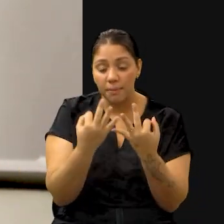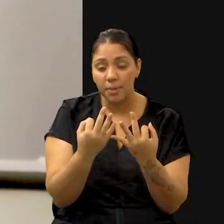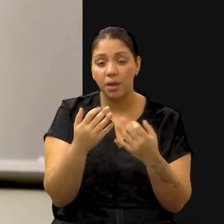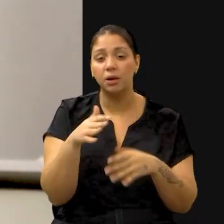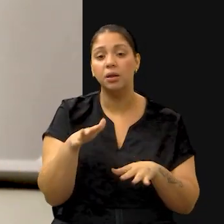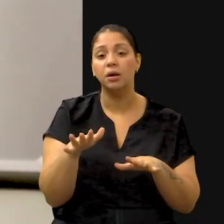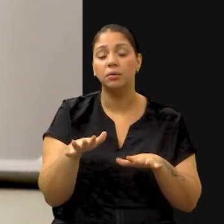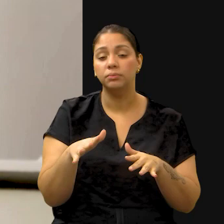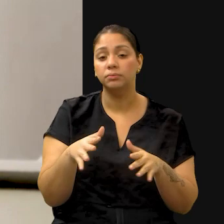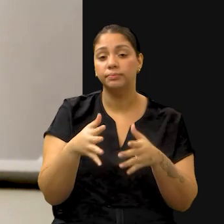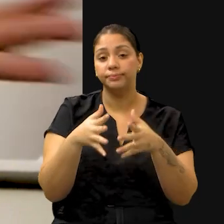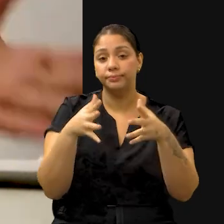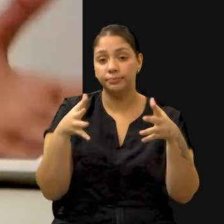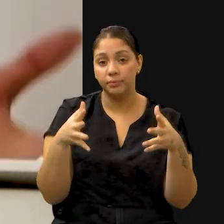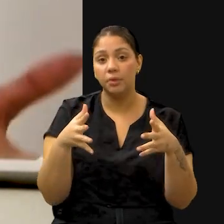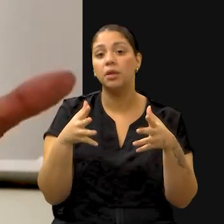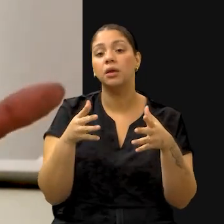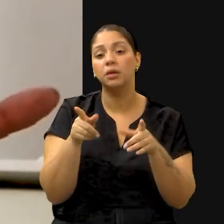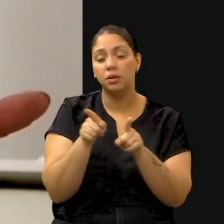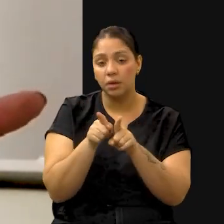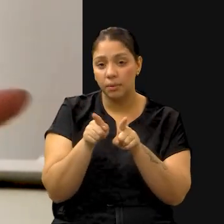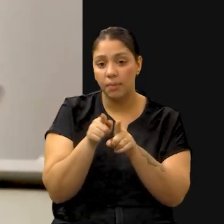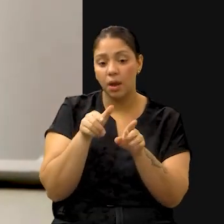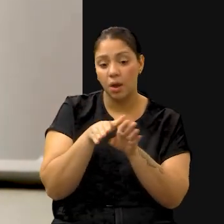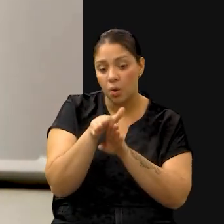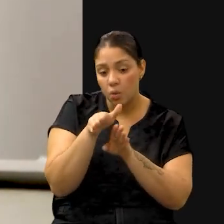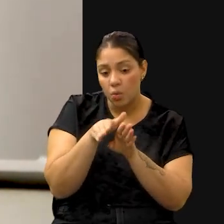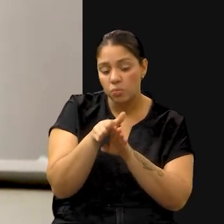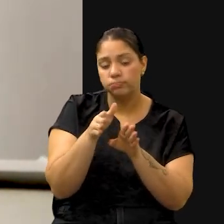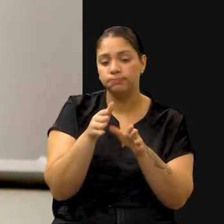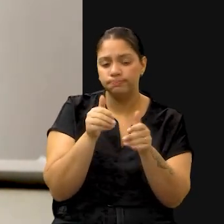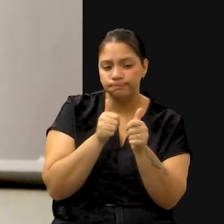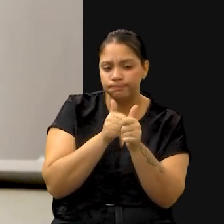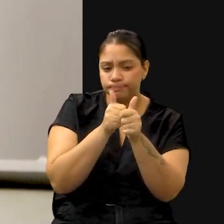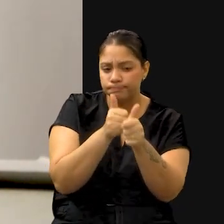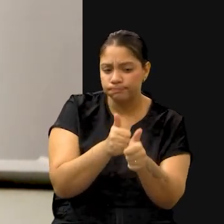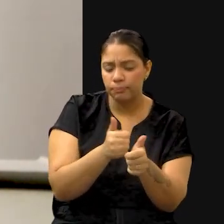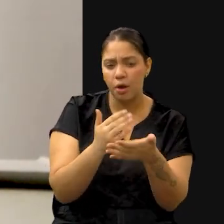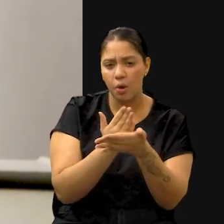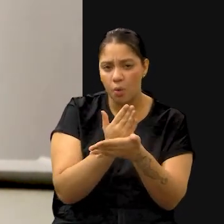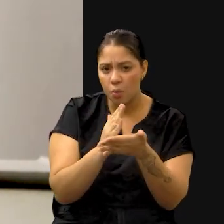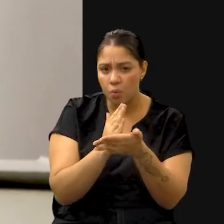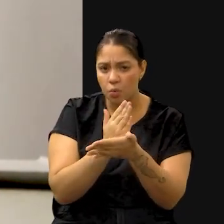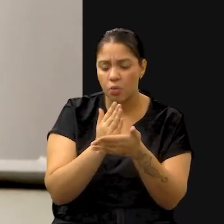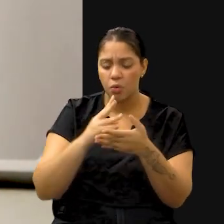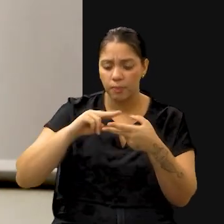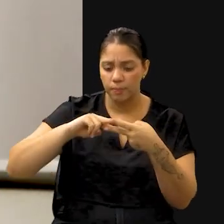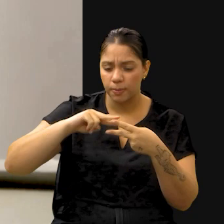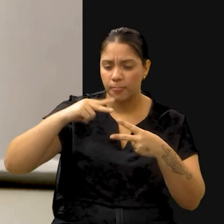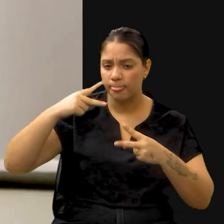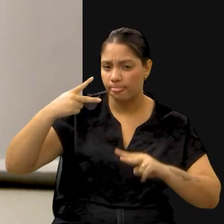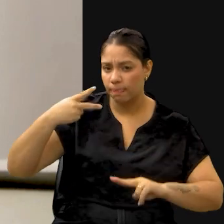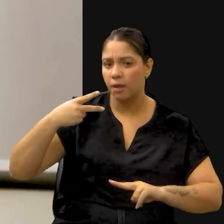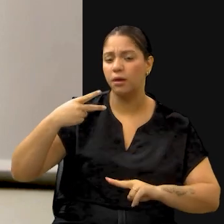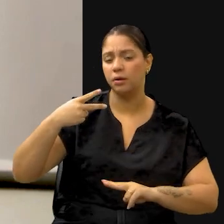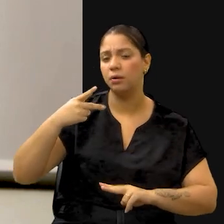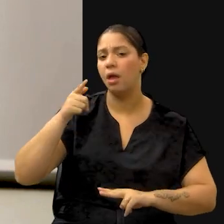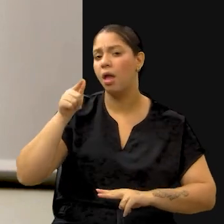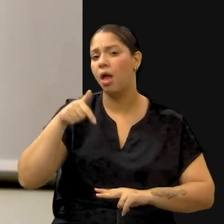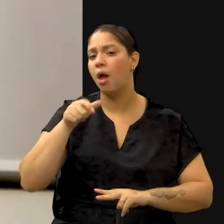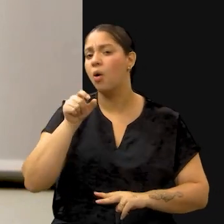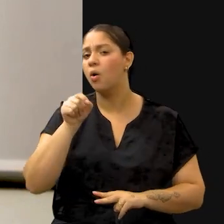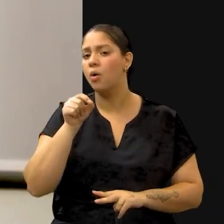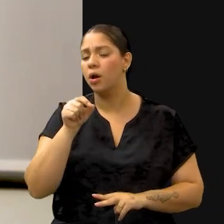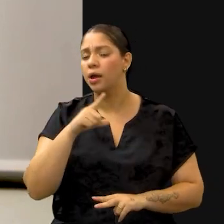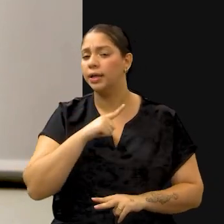sendo triadas e fazendo um acompanhamento. Então, existem algumas síndromes genéticas, como a síndrome de Lynch, por